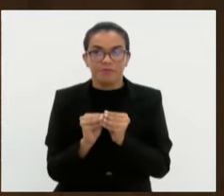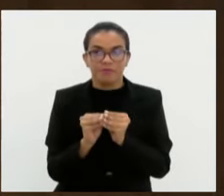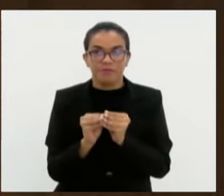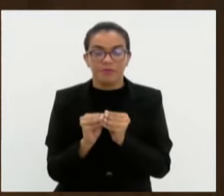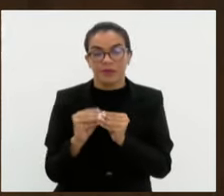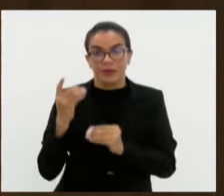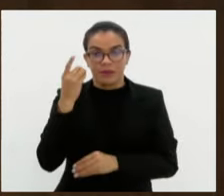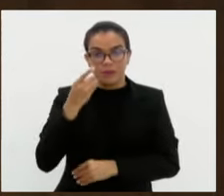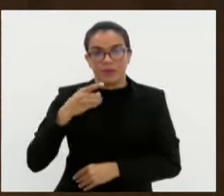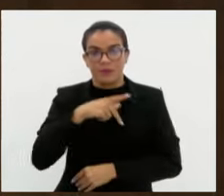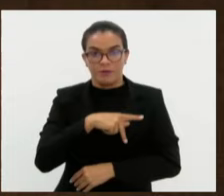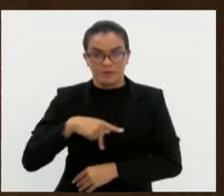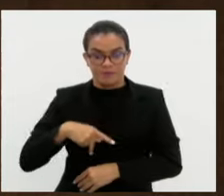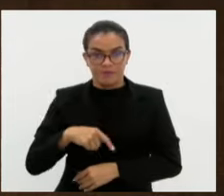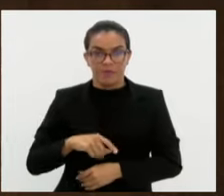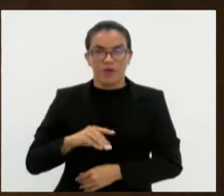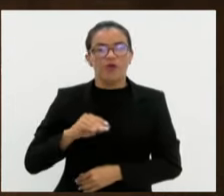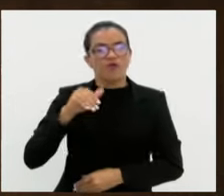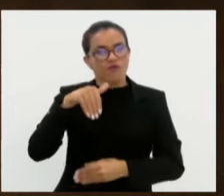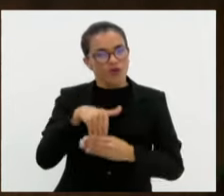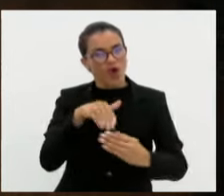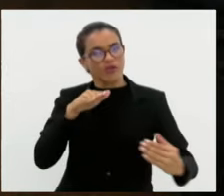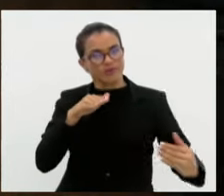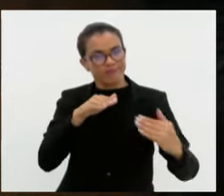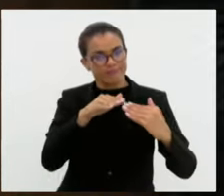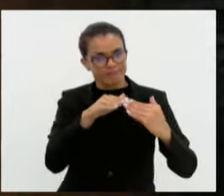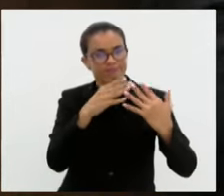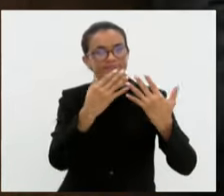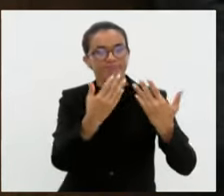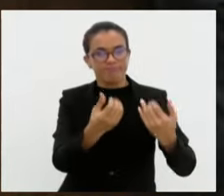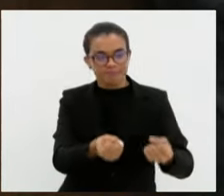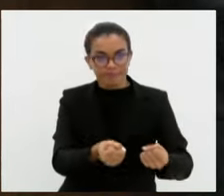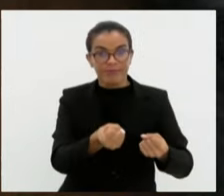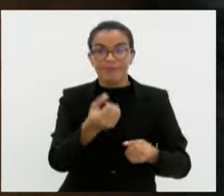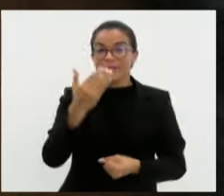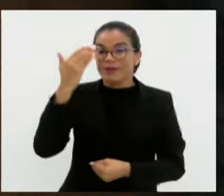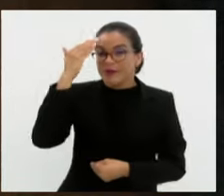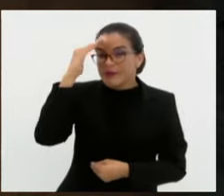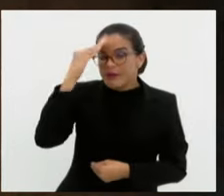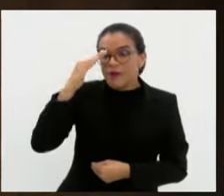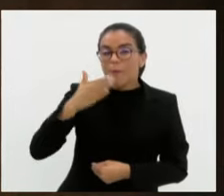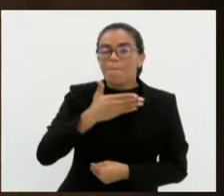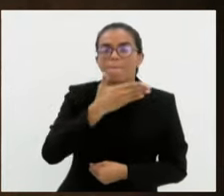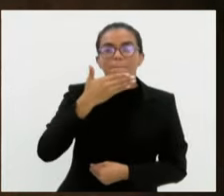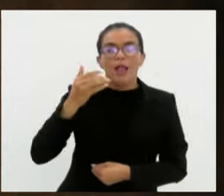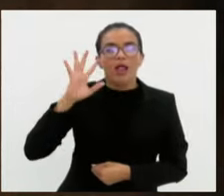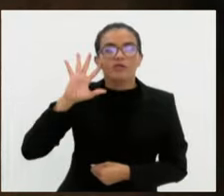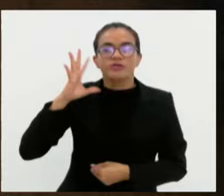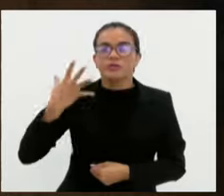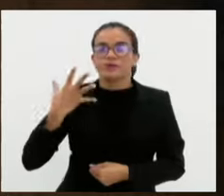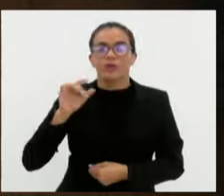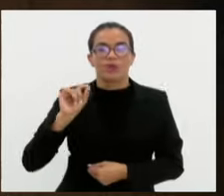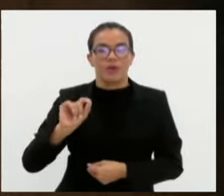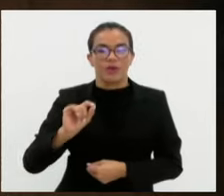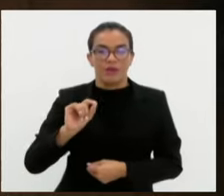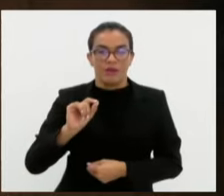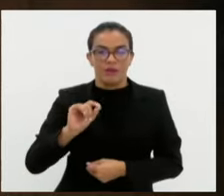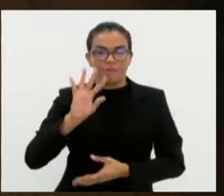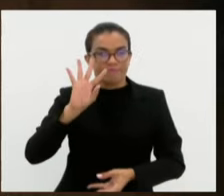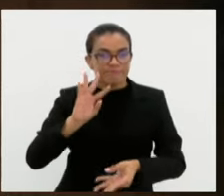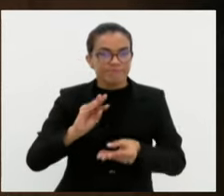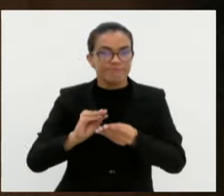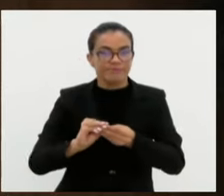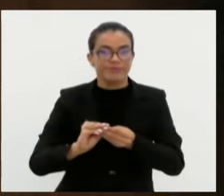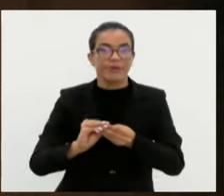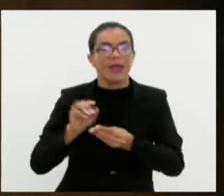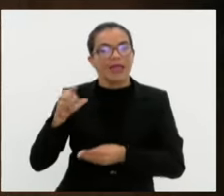Bacelar, voto favorável, entendendo que o melhor remédio para esta questão é sumariamente